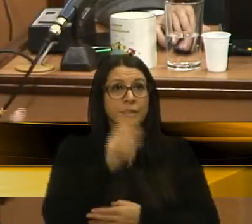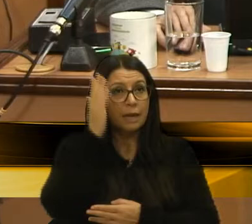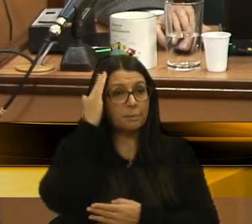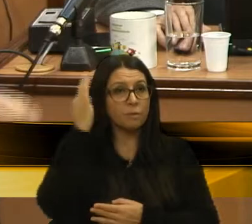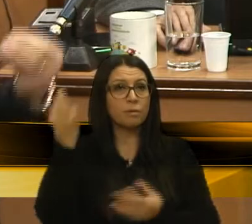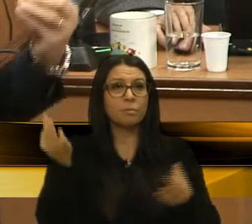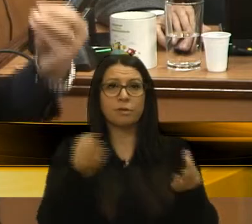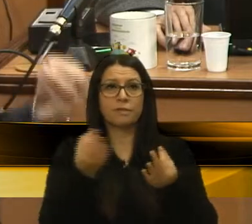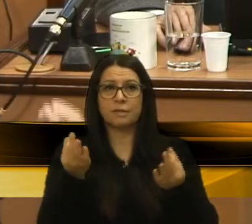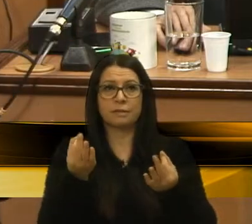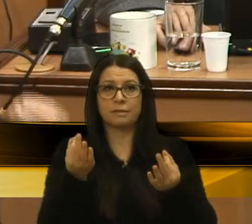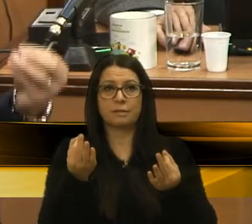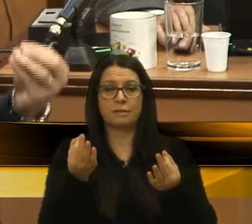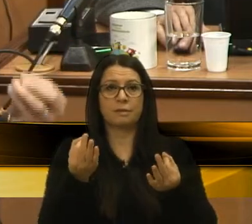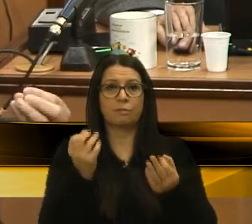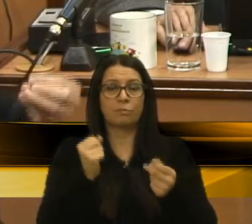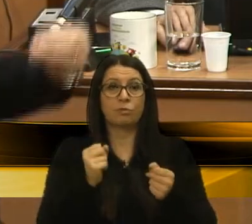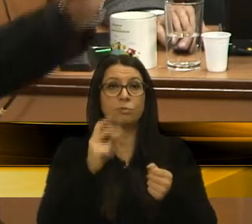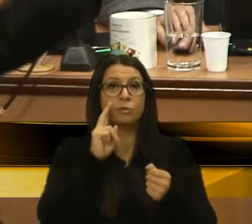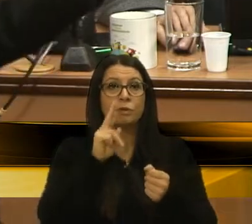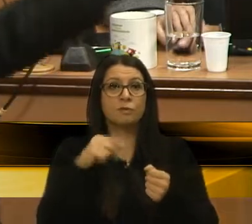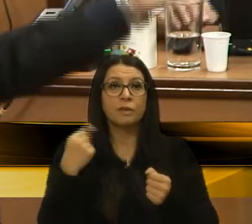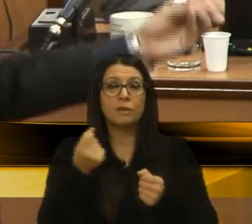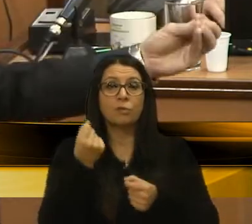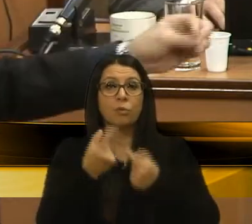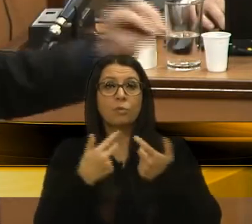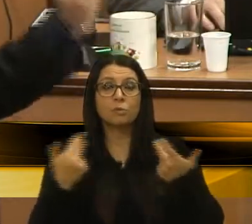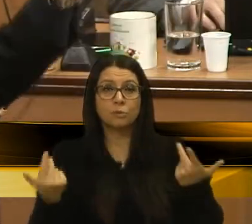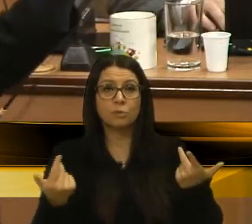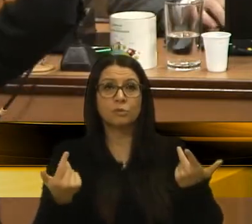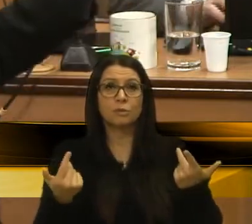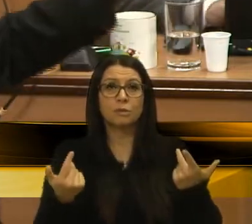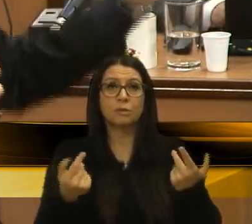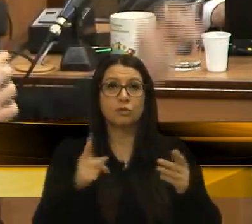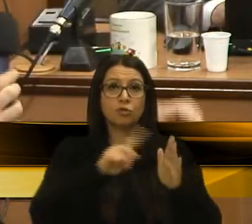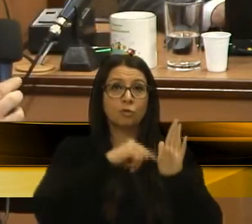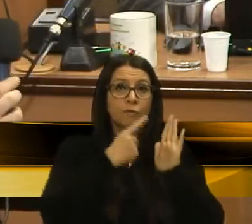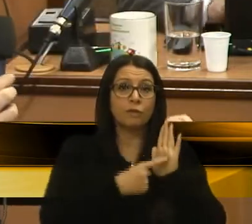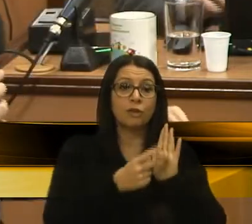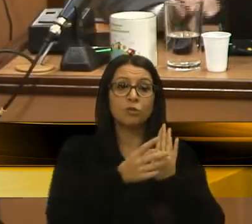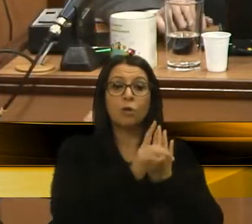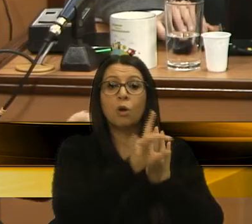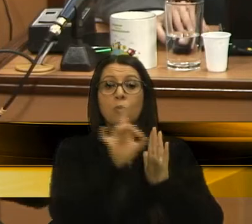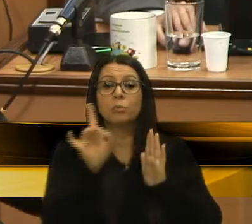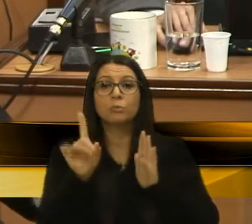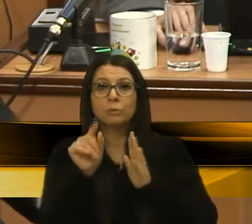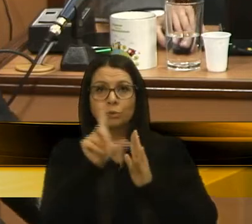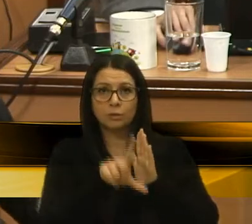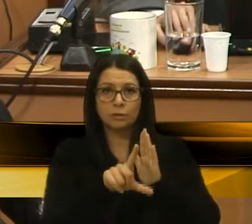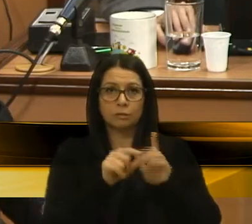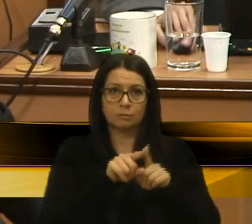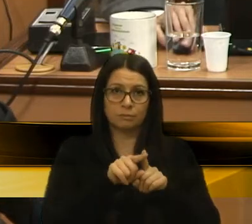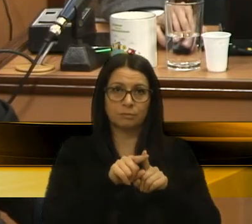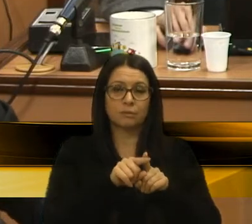perfeição e que poderíamos nos deparar com alguma situação de um veto pontual. Então eu defendo, vereador Eloy, com